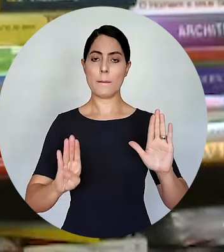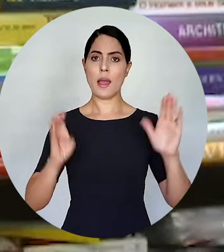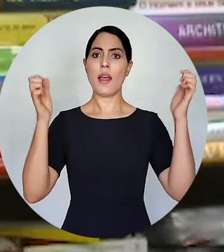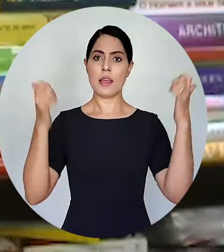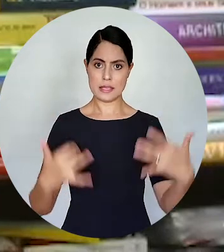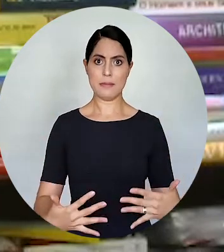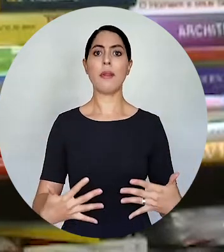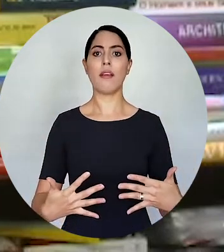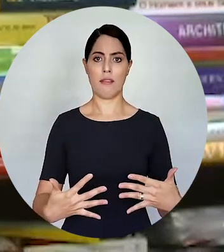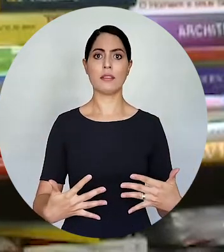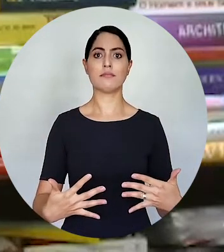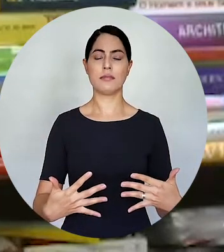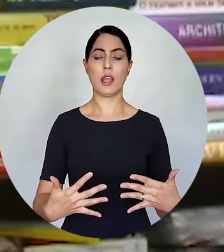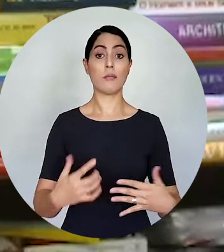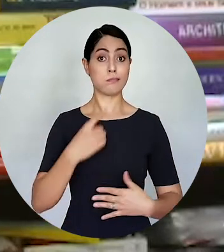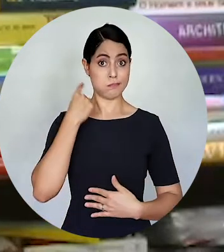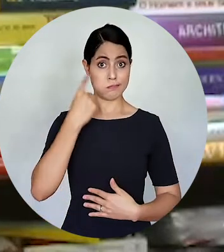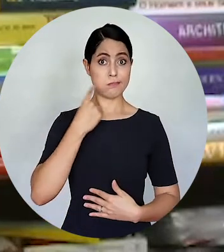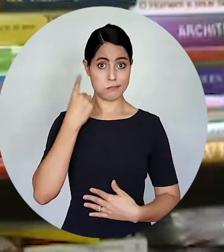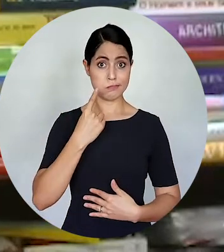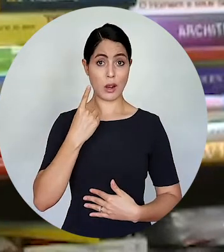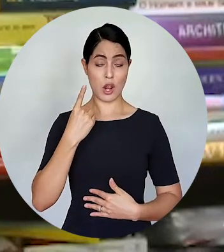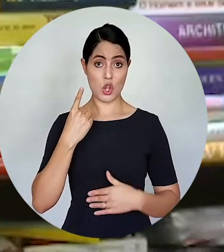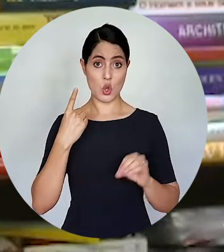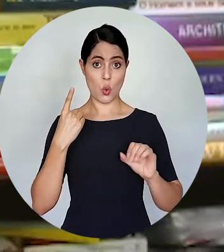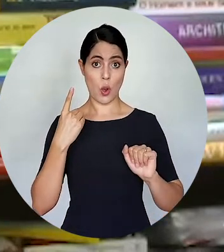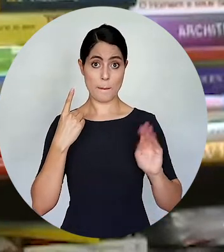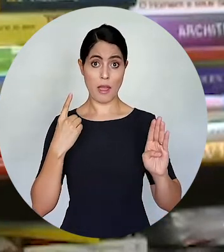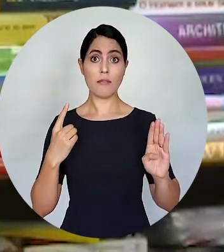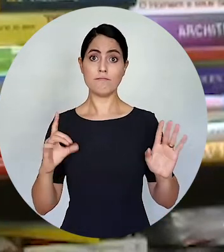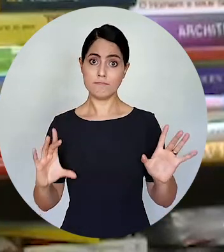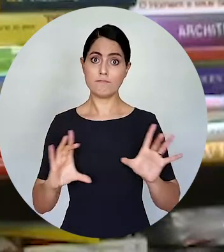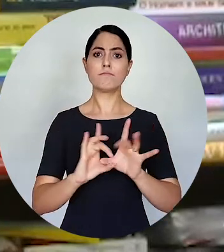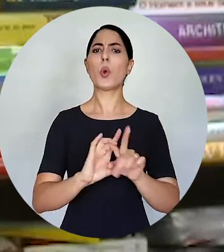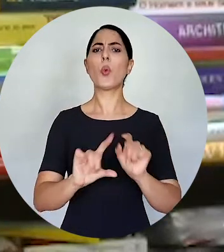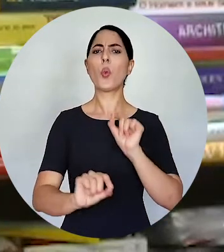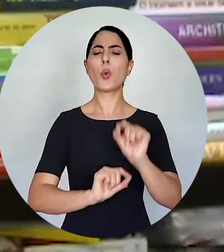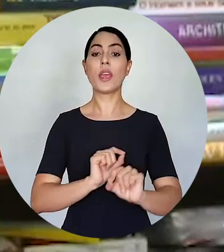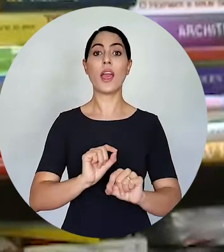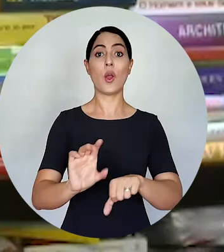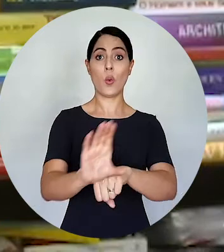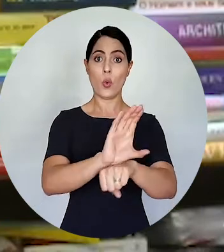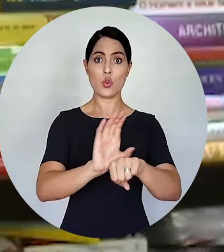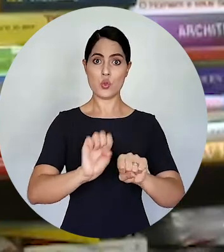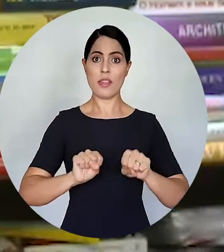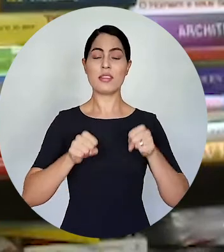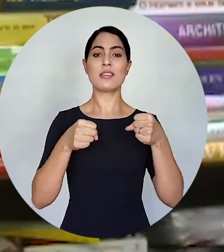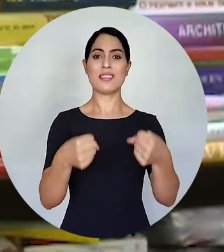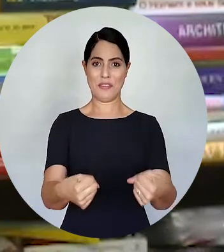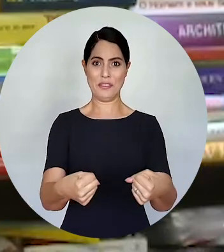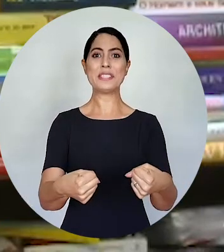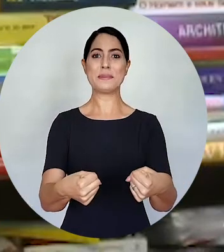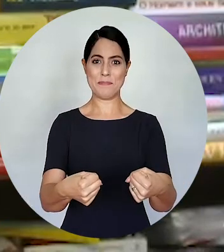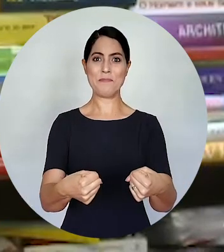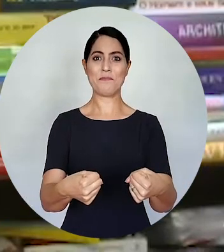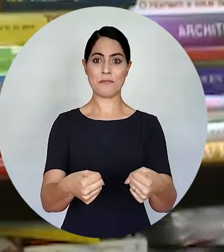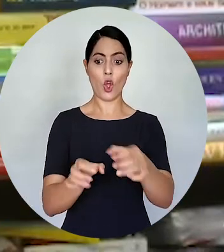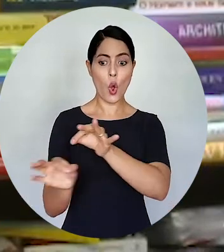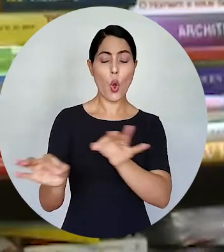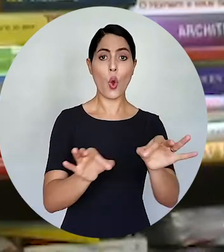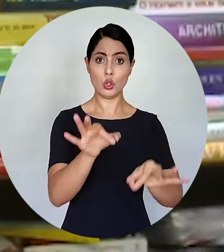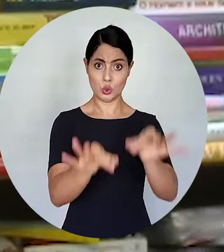Advogados do Brasil e da Advocacia. O advogado e a ordem têm o dever de defender a Constituição,